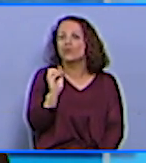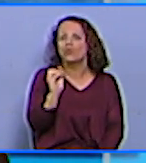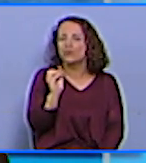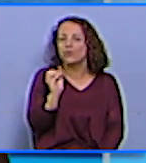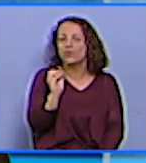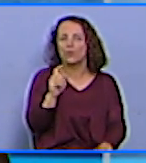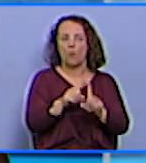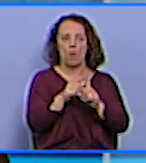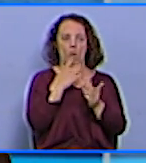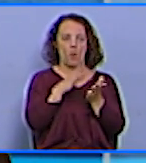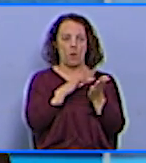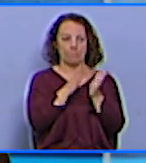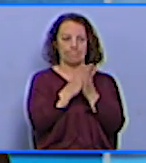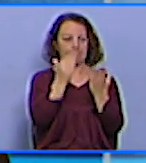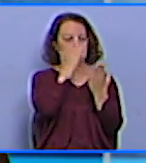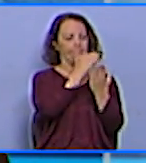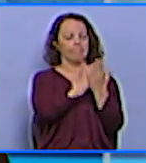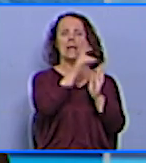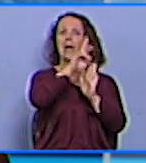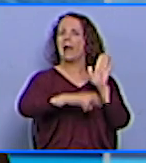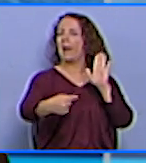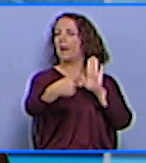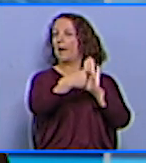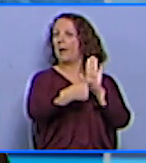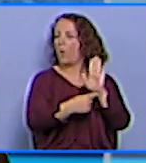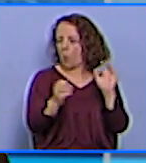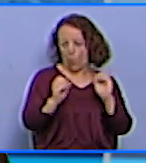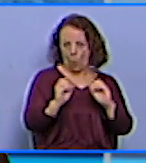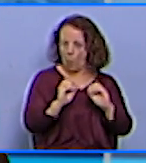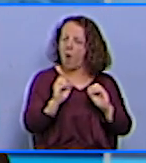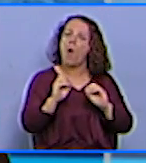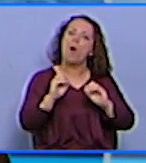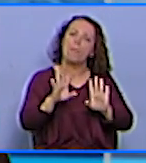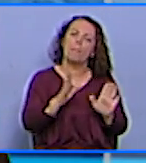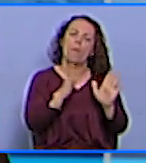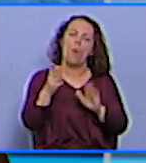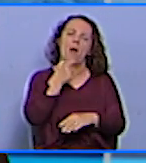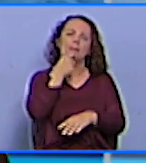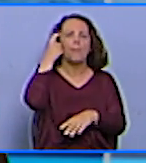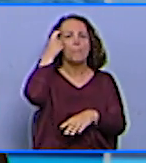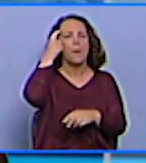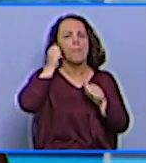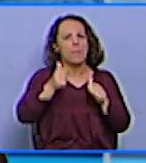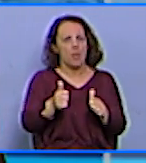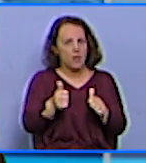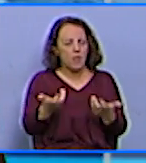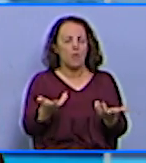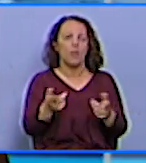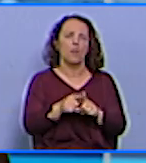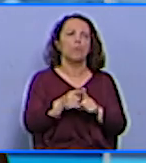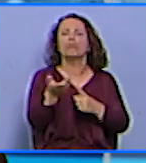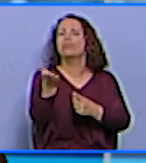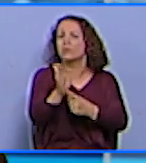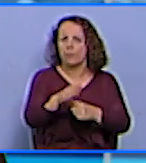nenhumas regras, nenhum manual disso. Aqui cabe também um pouco o bom senso, se calhar em celebrações ou